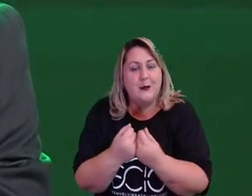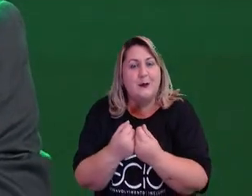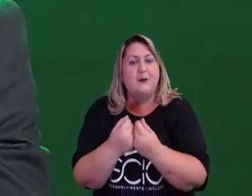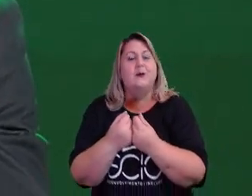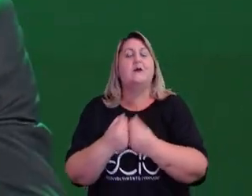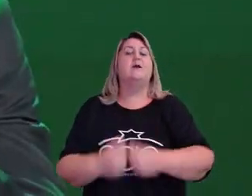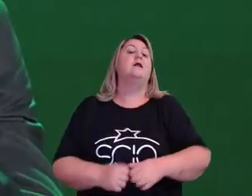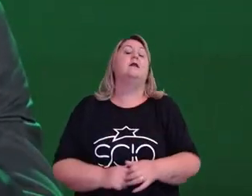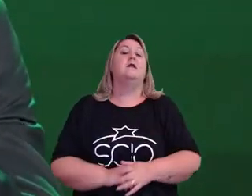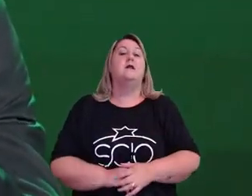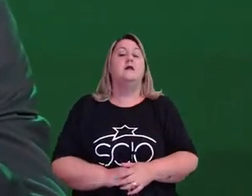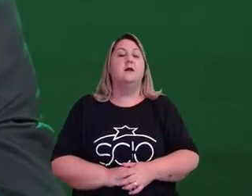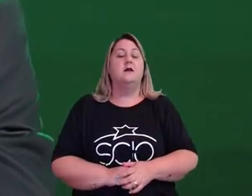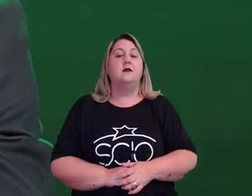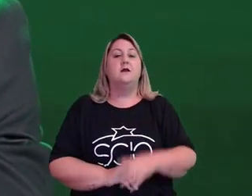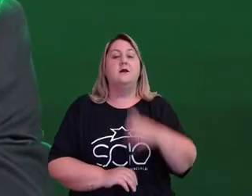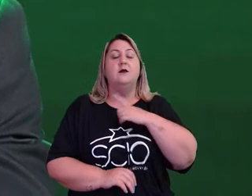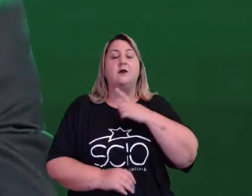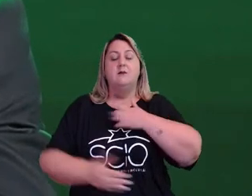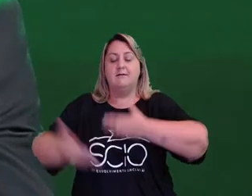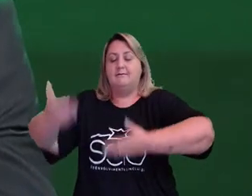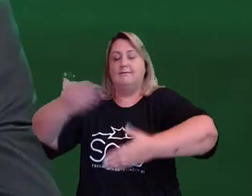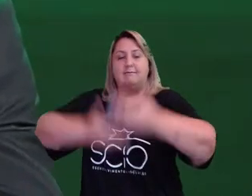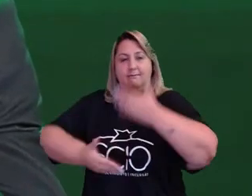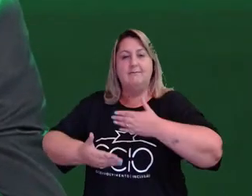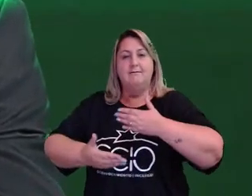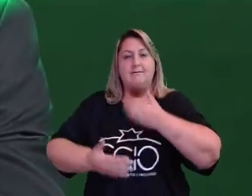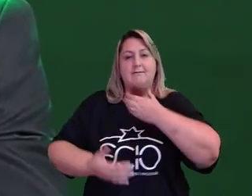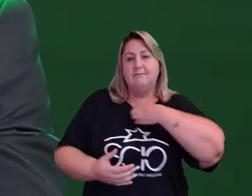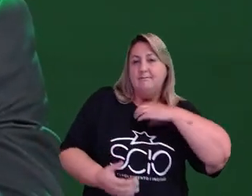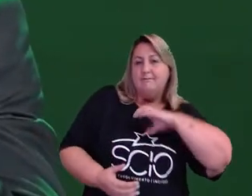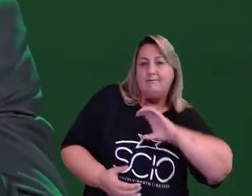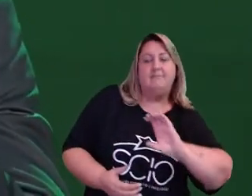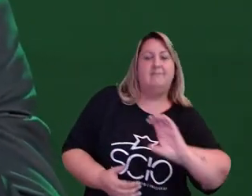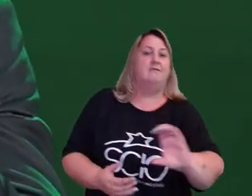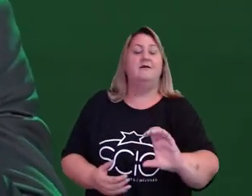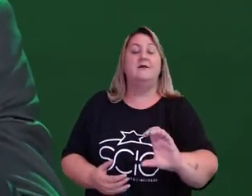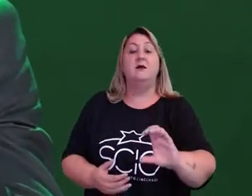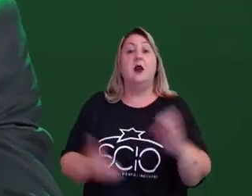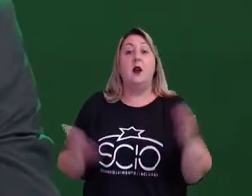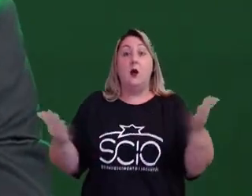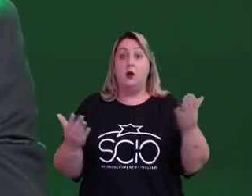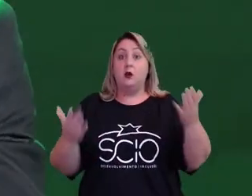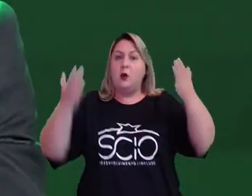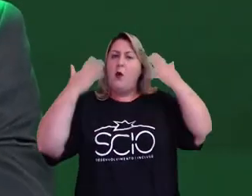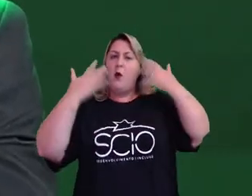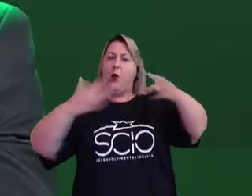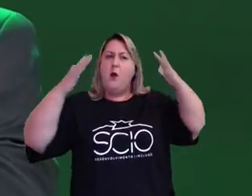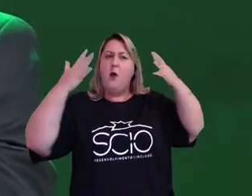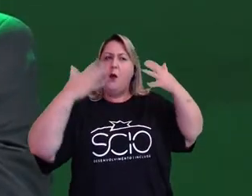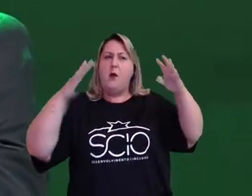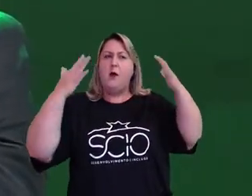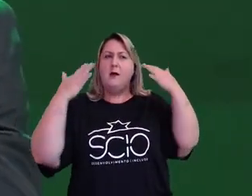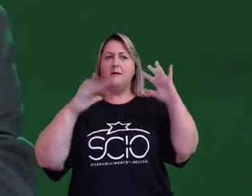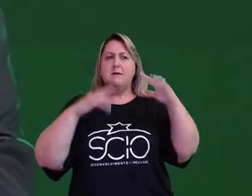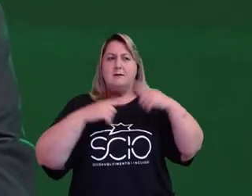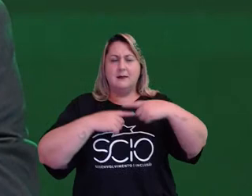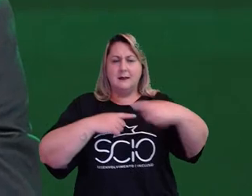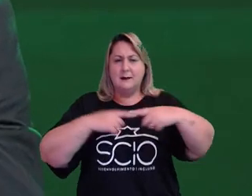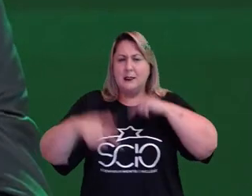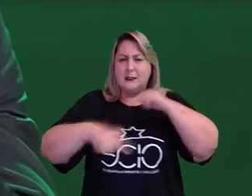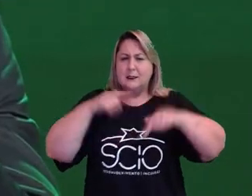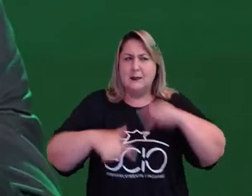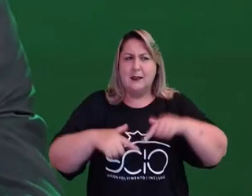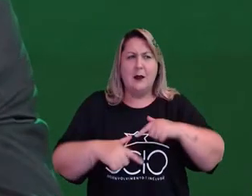que temos uns pelos outros. E nessa noite, vamos comemorar uma semana inteira de muito